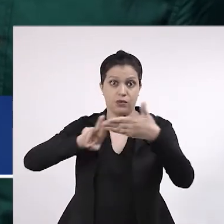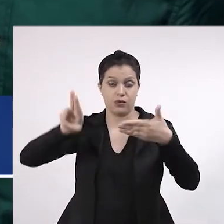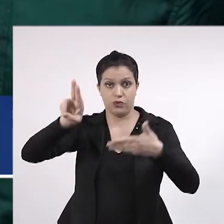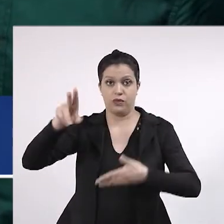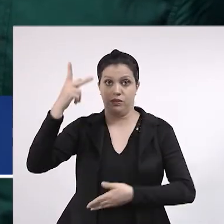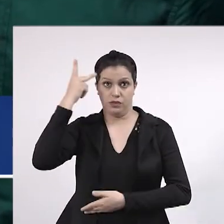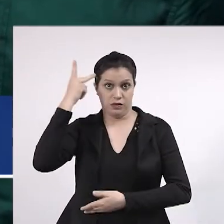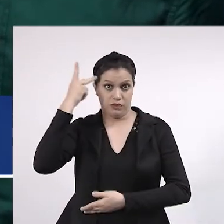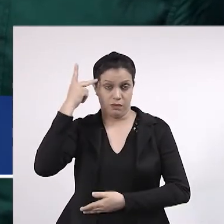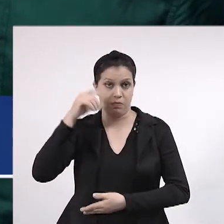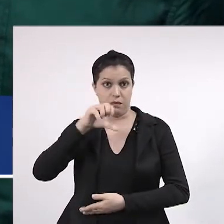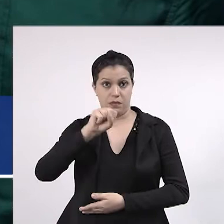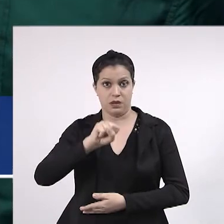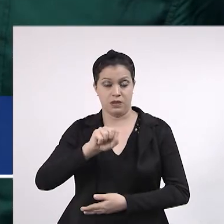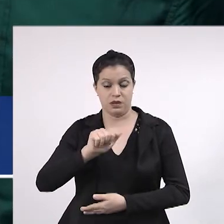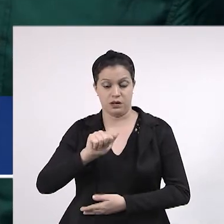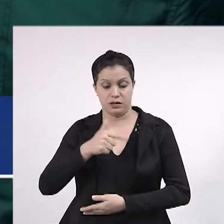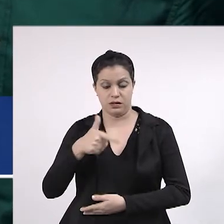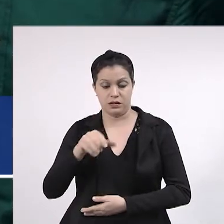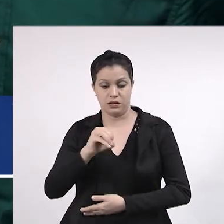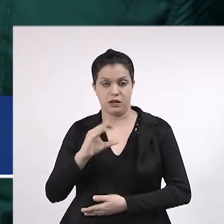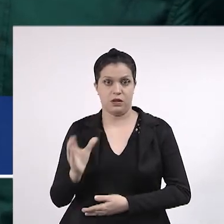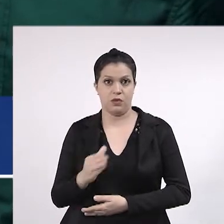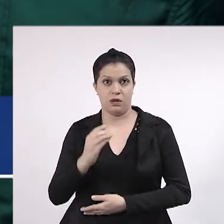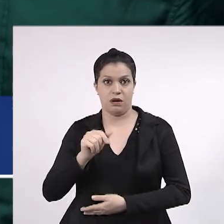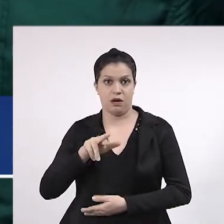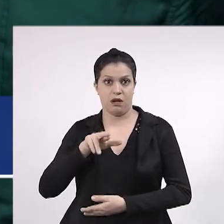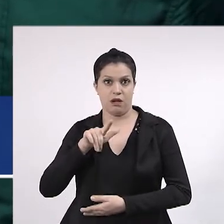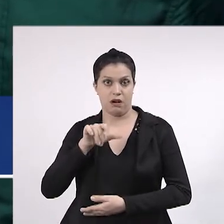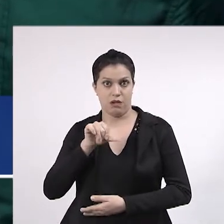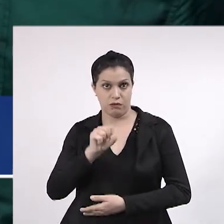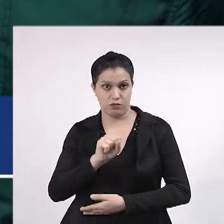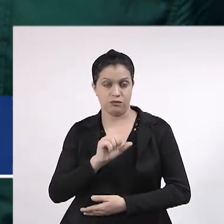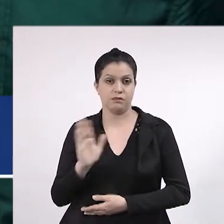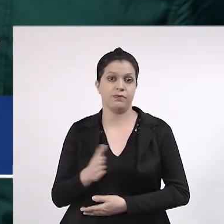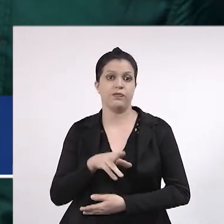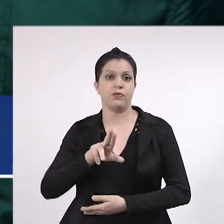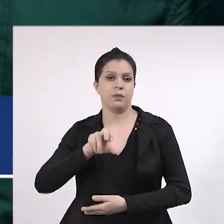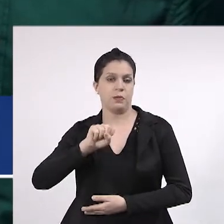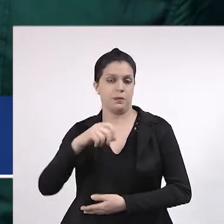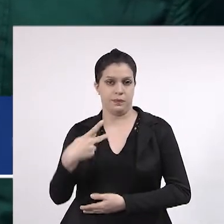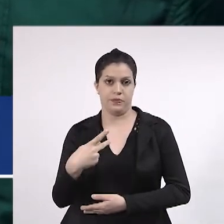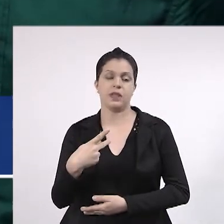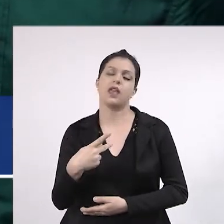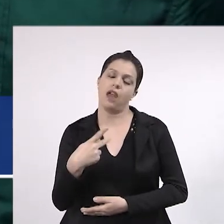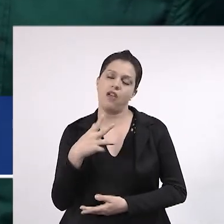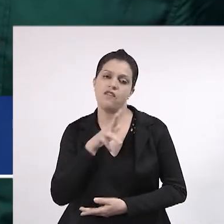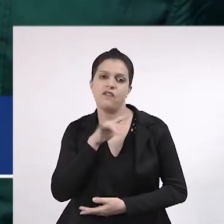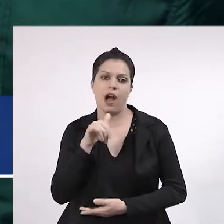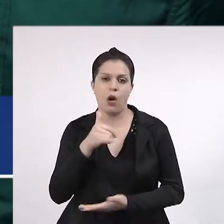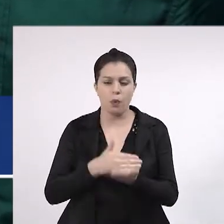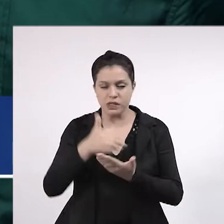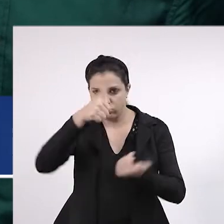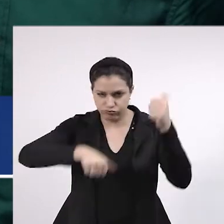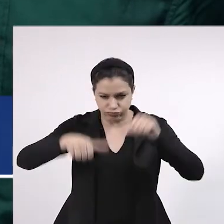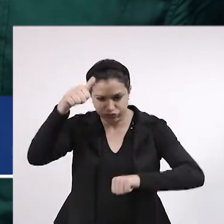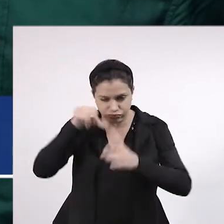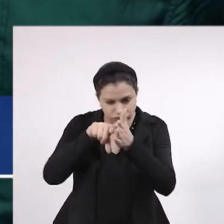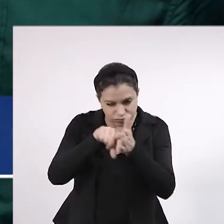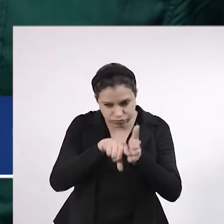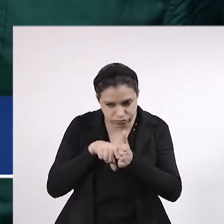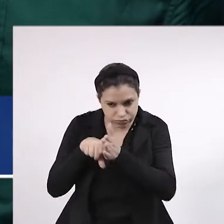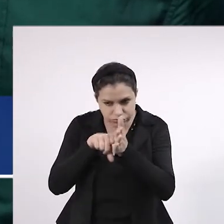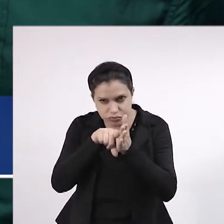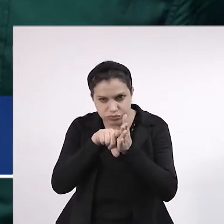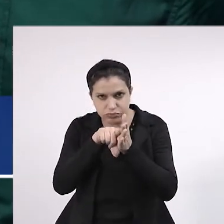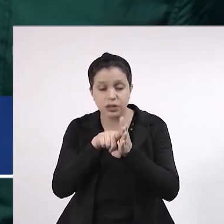para São Carlos, na USP, e a universidade dará início, então, à perícia e à